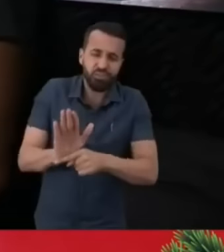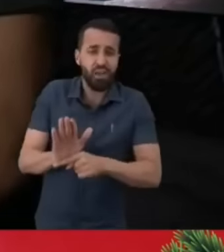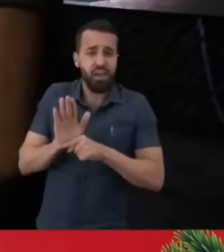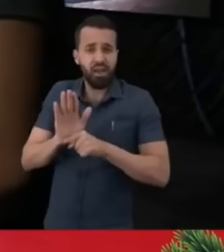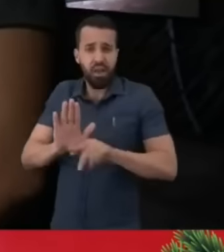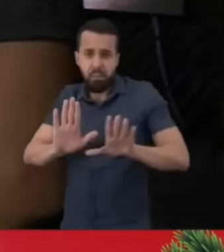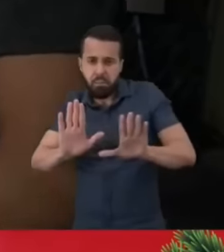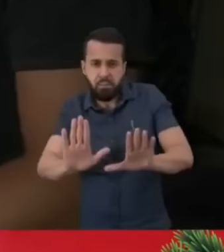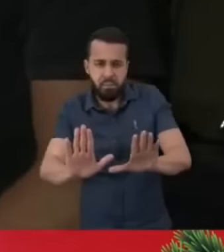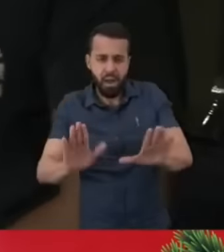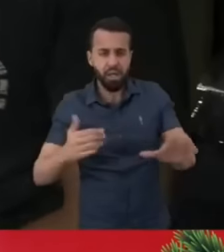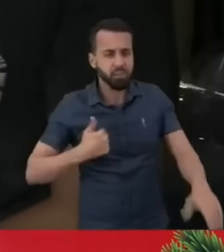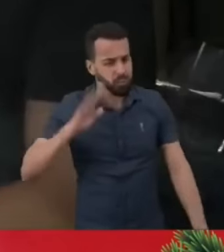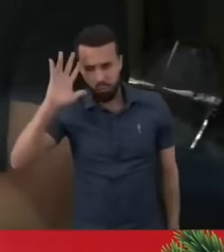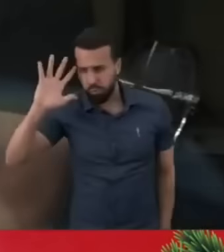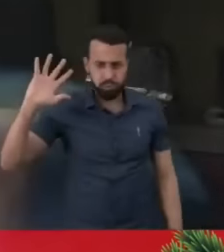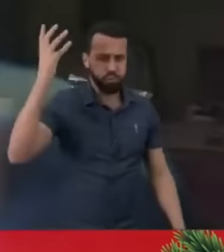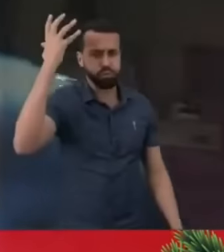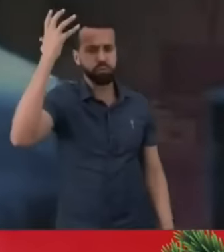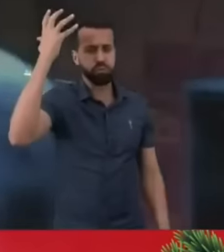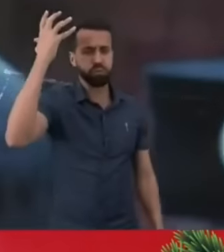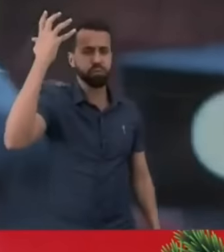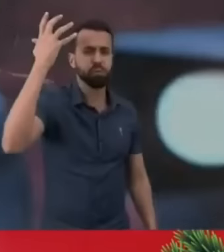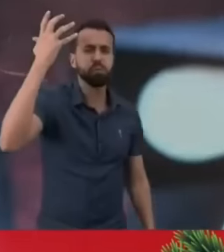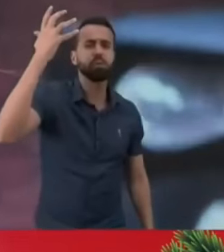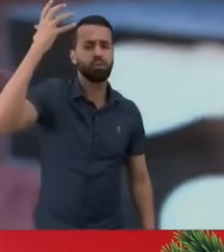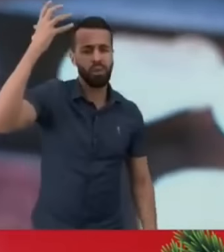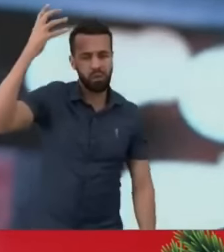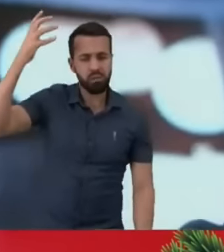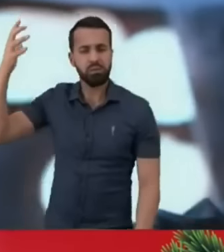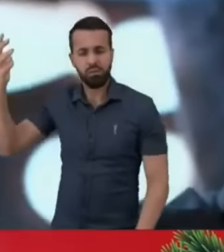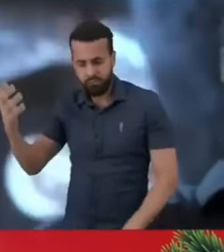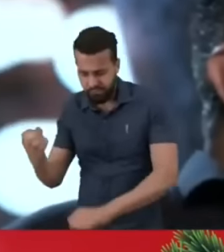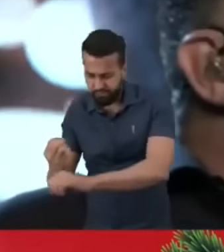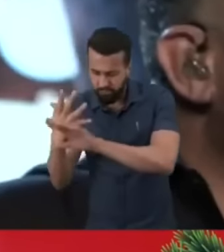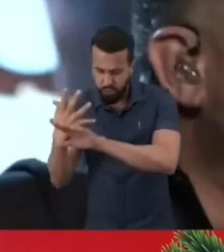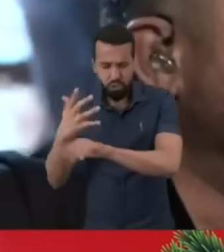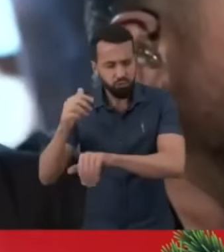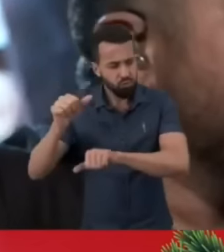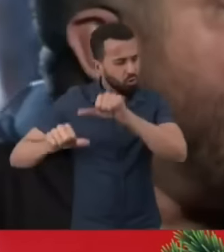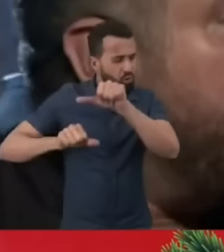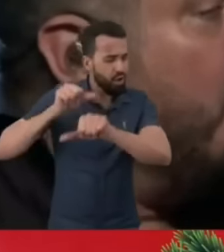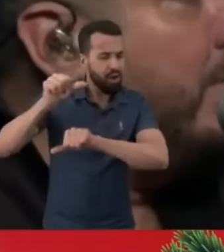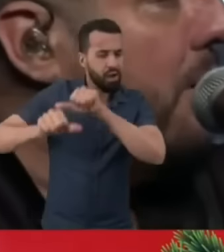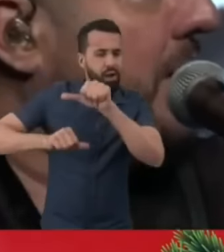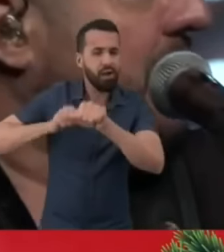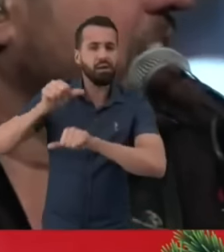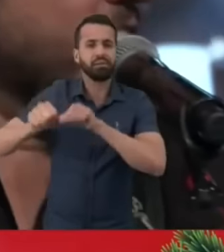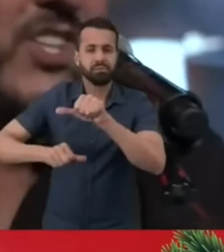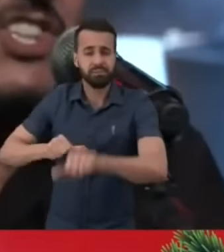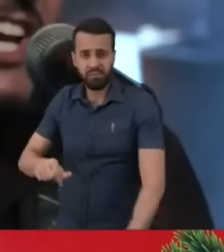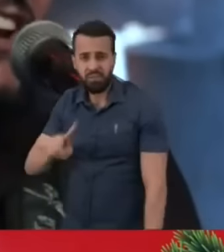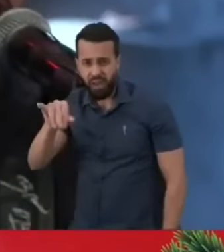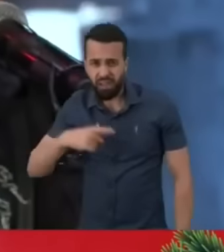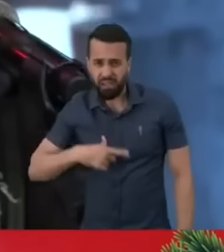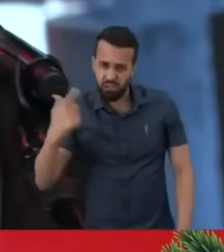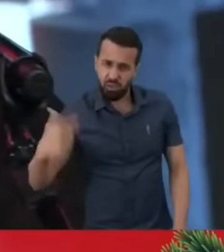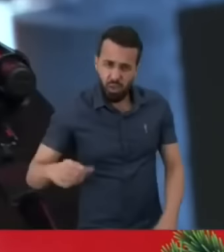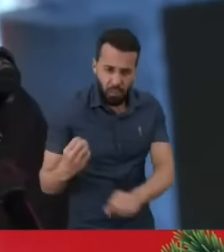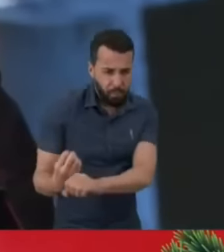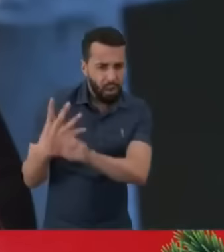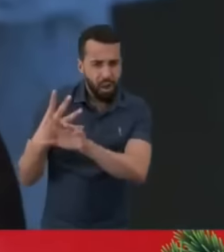Por isso é que decidi o meu telefone trocar. É meu, né, Marrone? Você